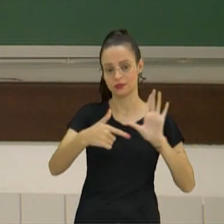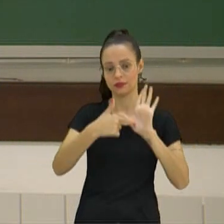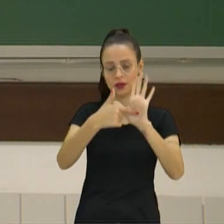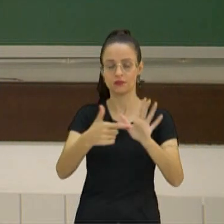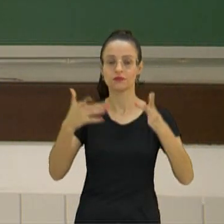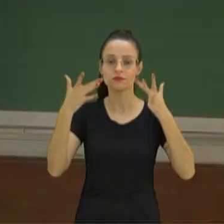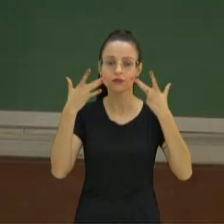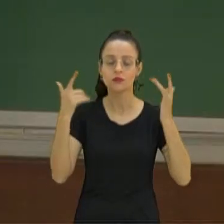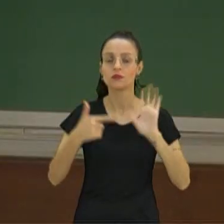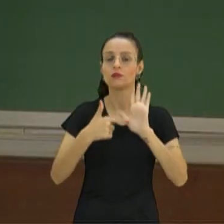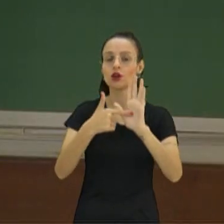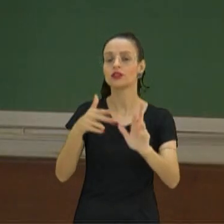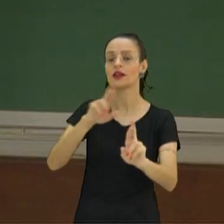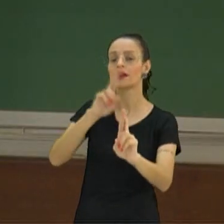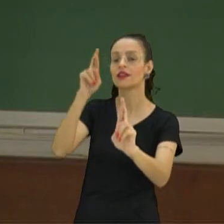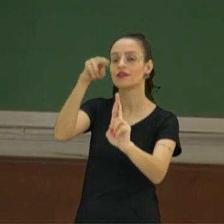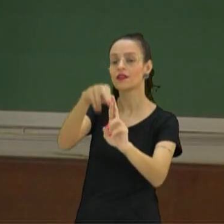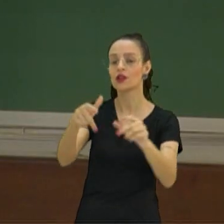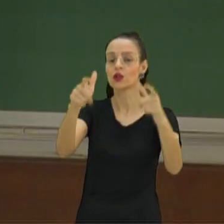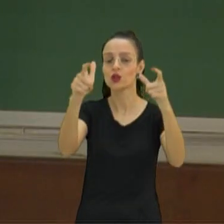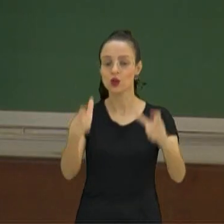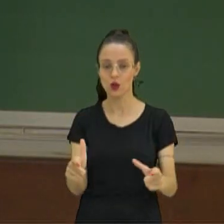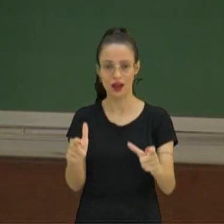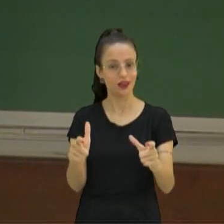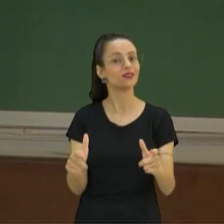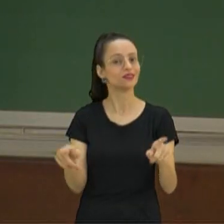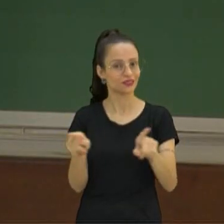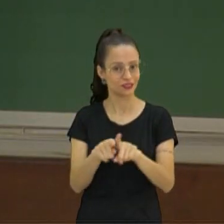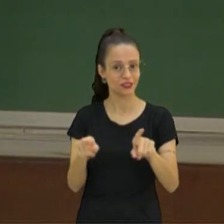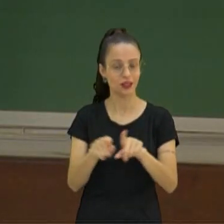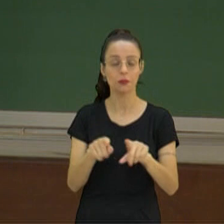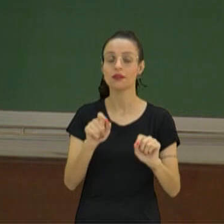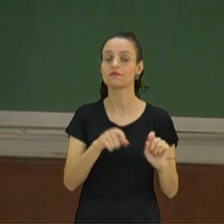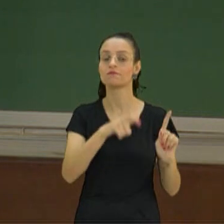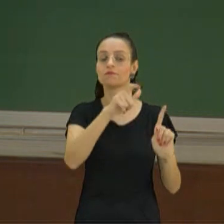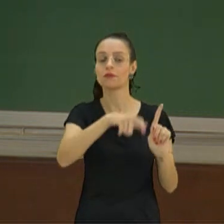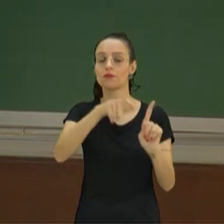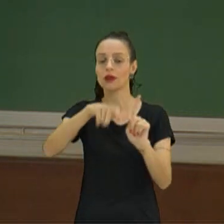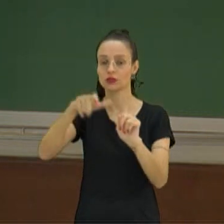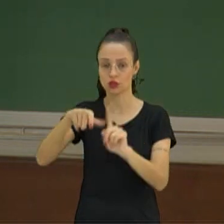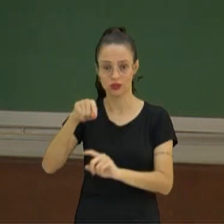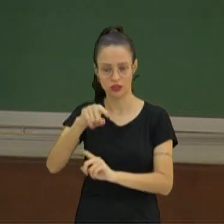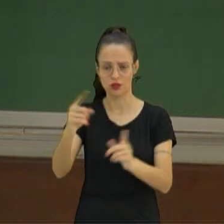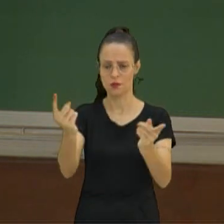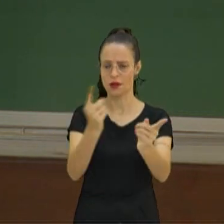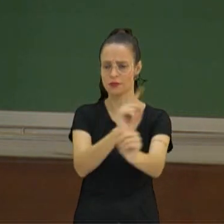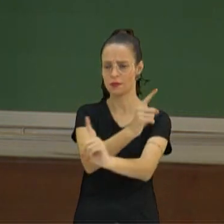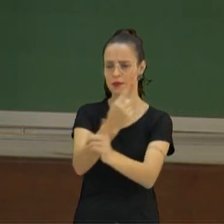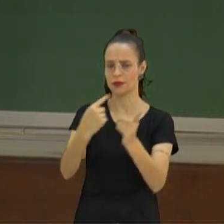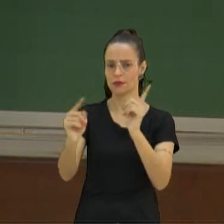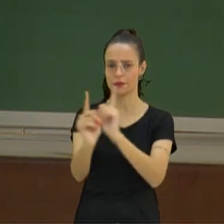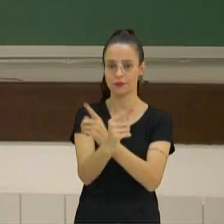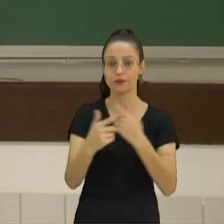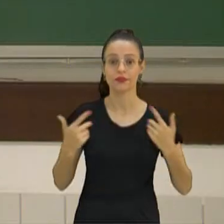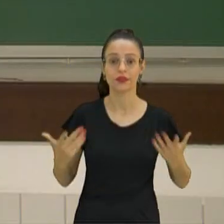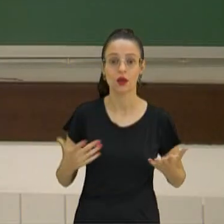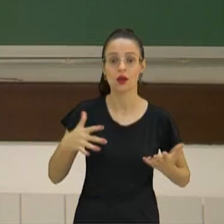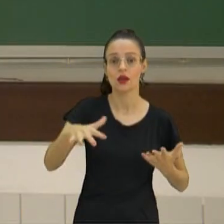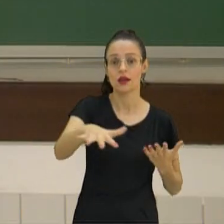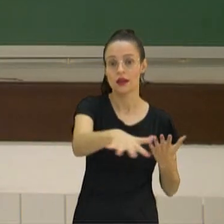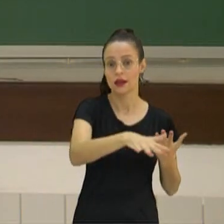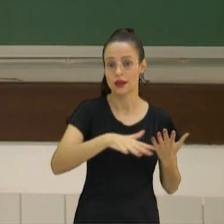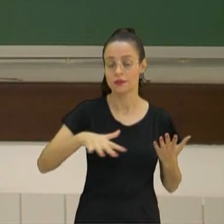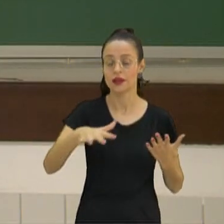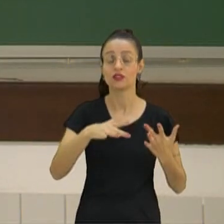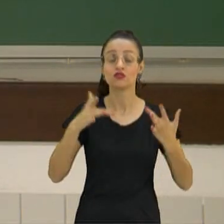trazendo referências do lugar e, por consequência, das personagens que ali percorrem. Então, no ambiente do